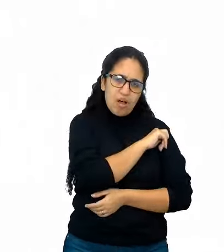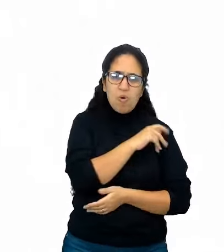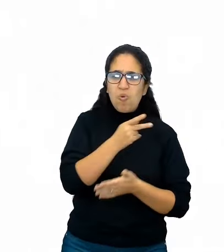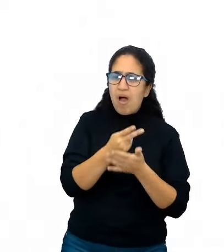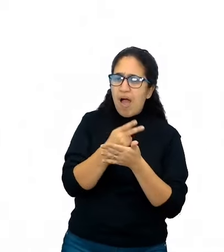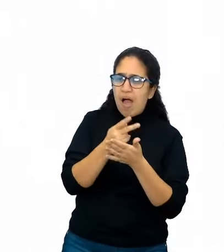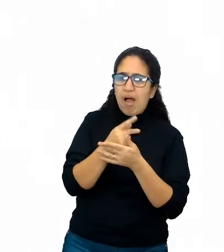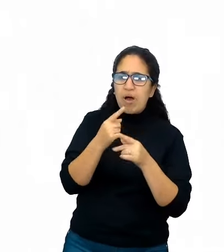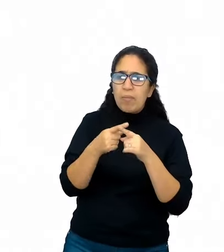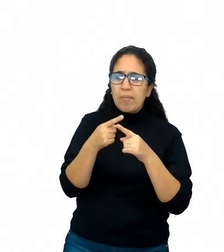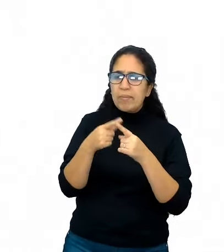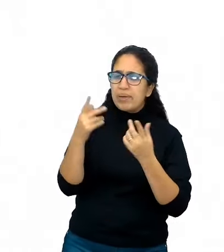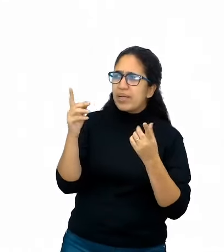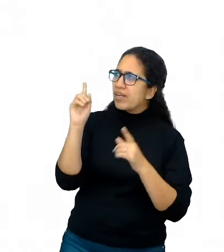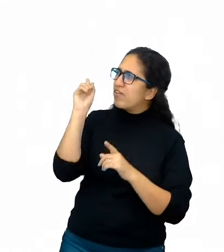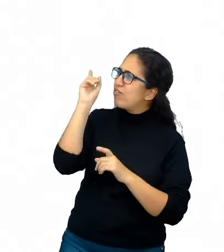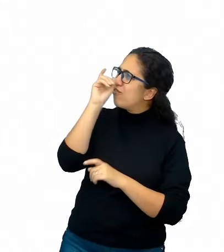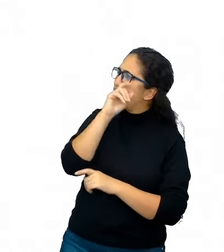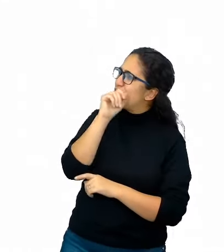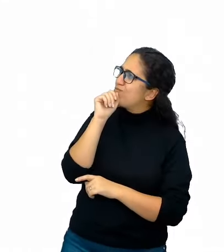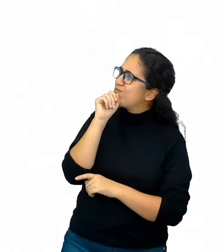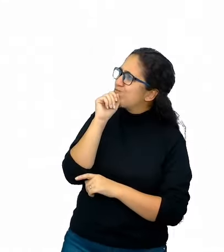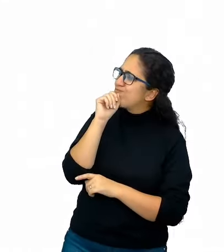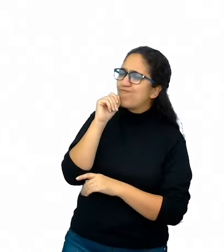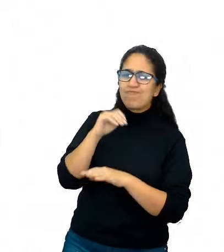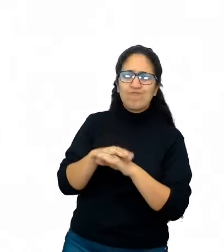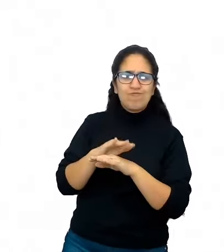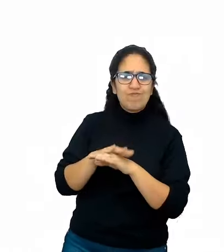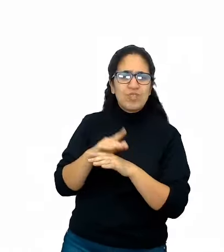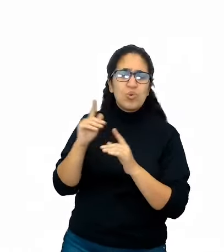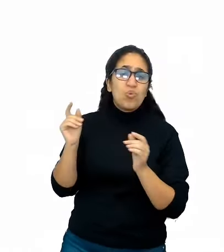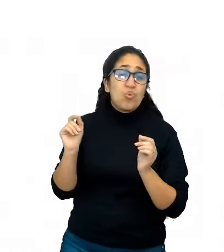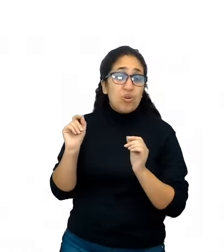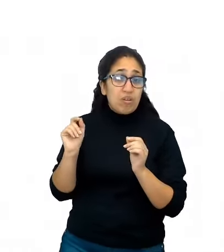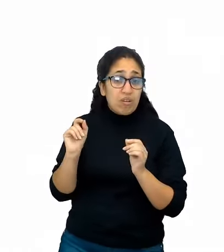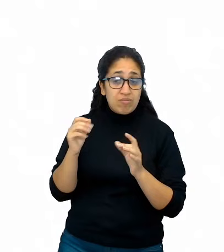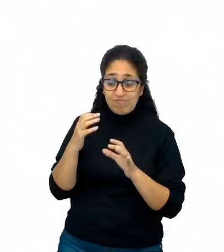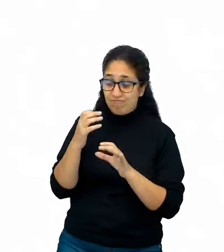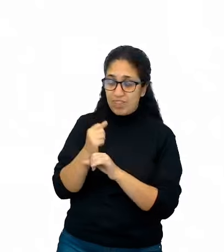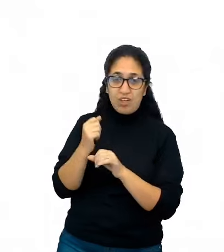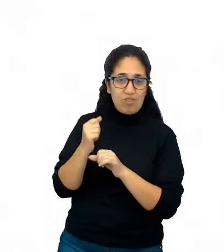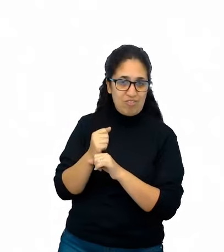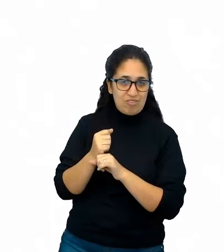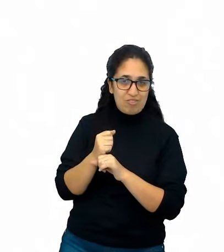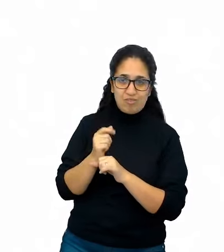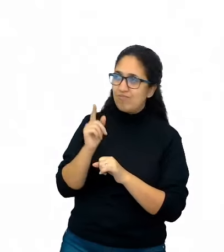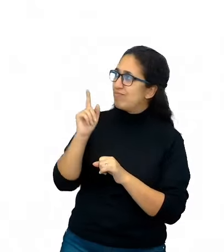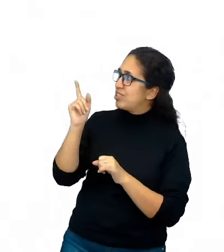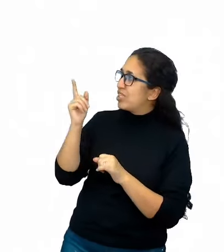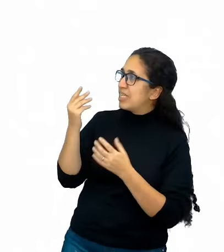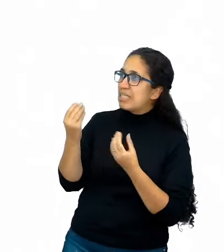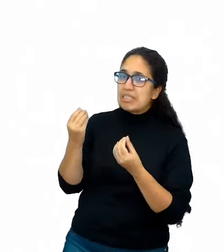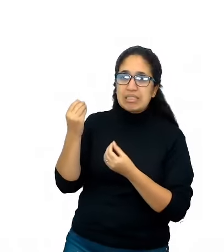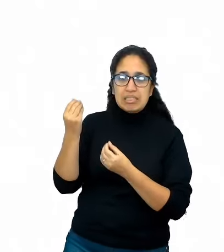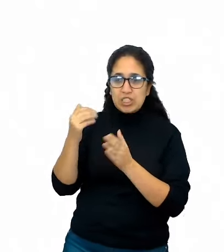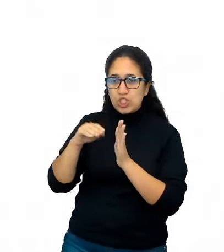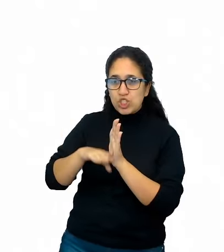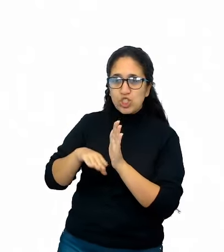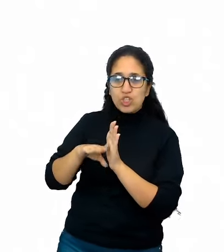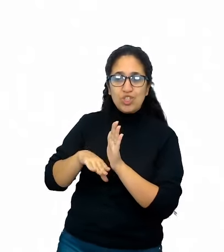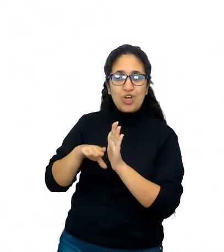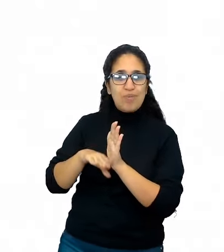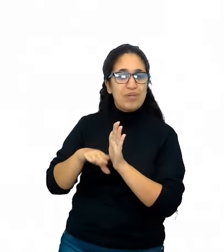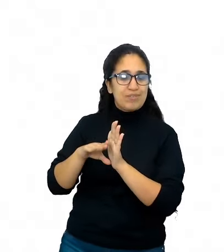pode estar na dificuldade dos estudantes realizarem a operação, na ocorrência de reservas sucessivas,